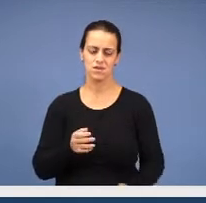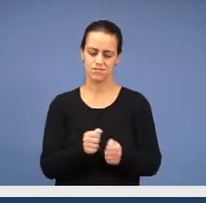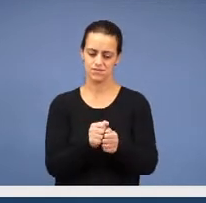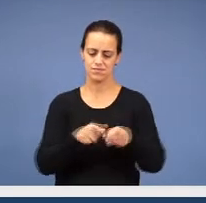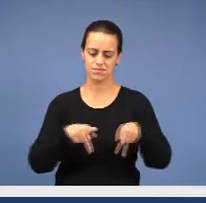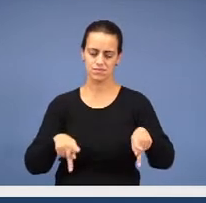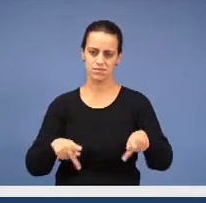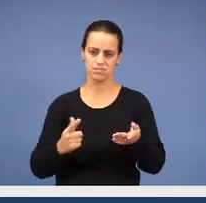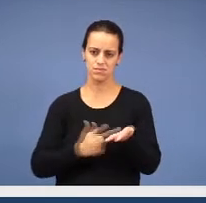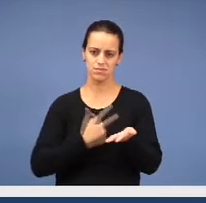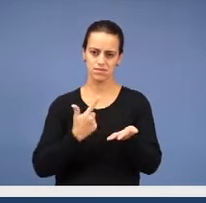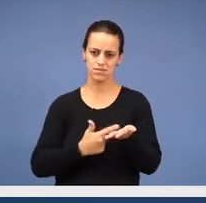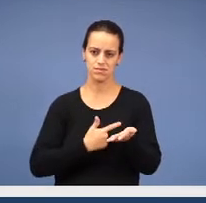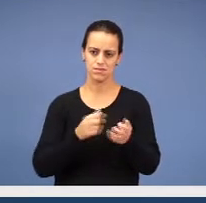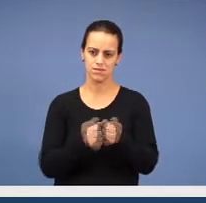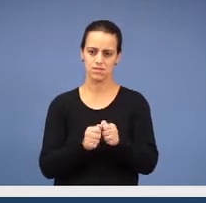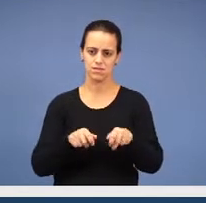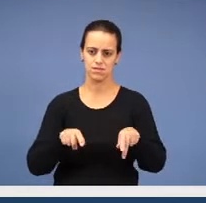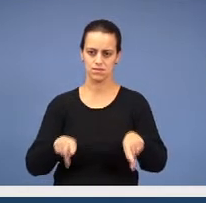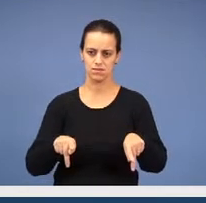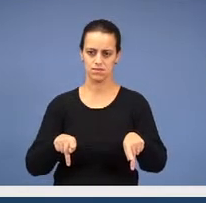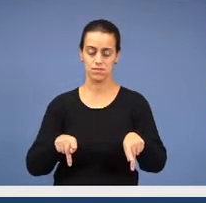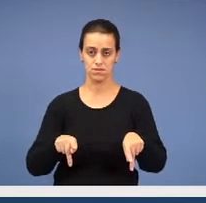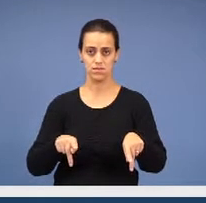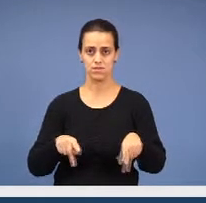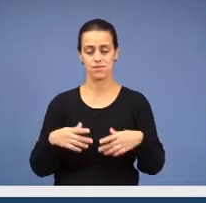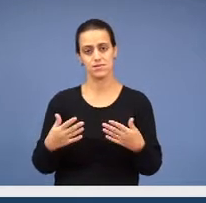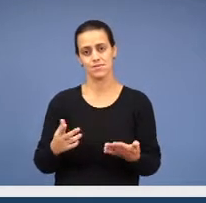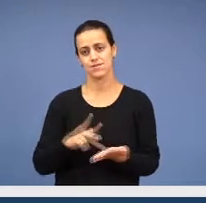Apocalipse. Na verdade,